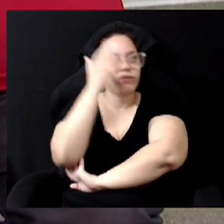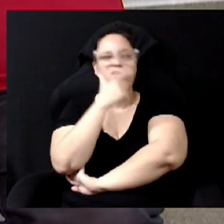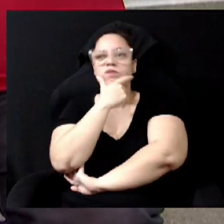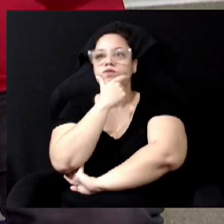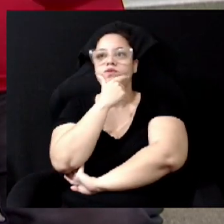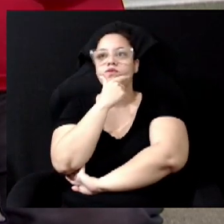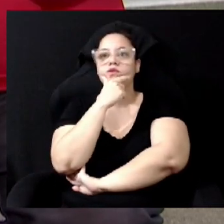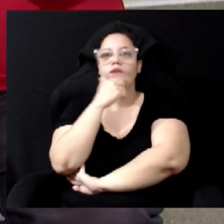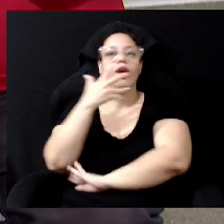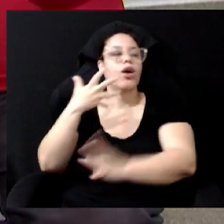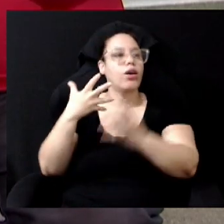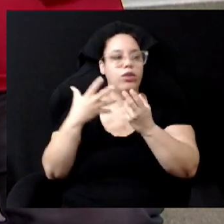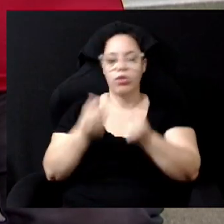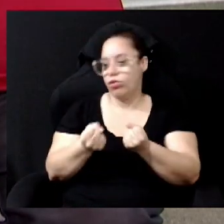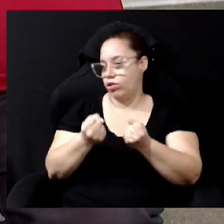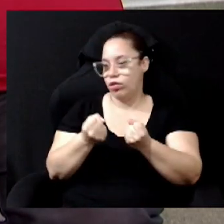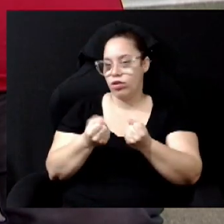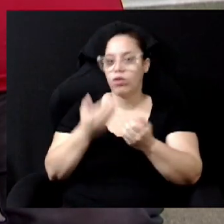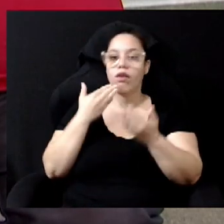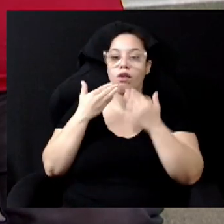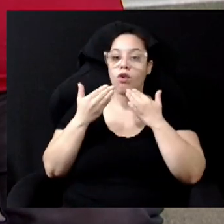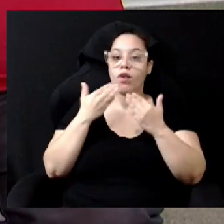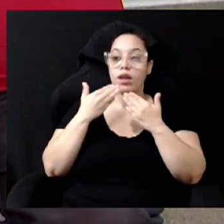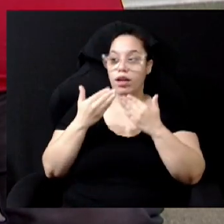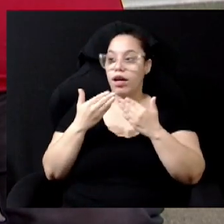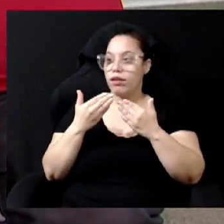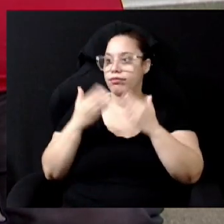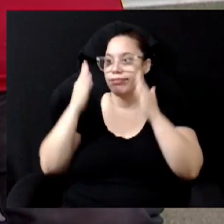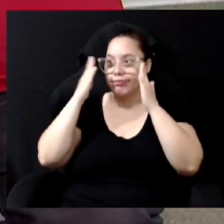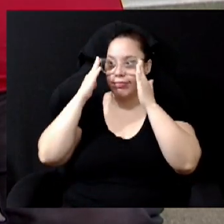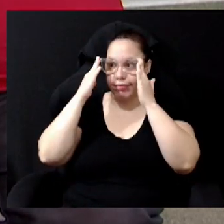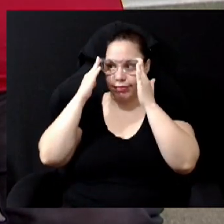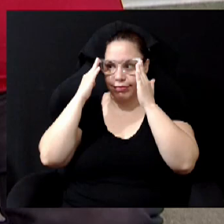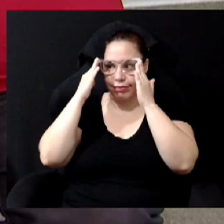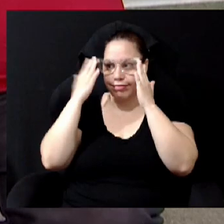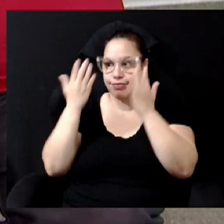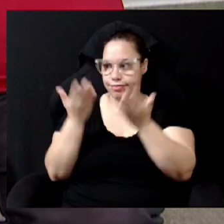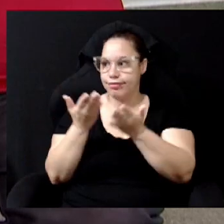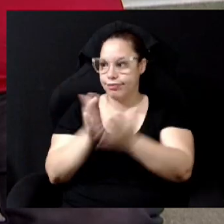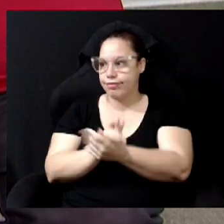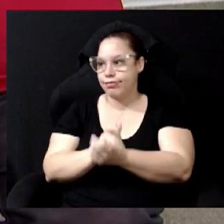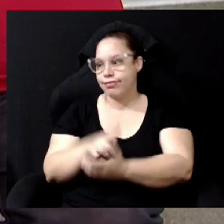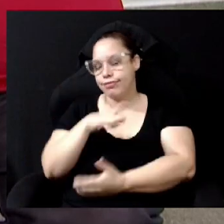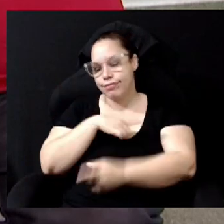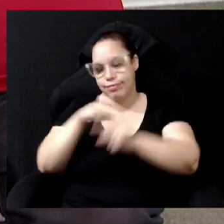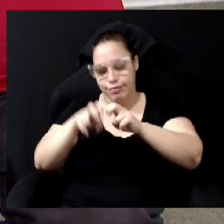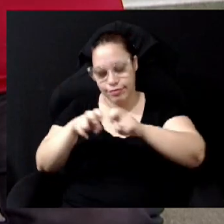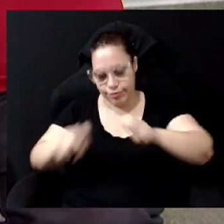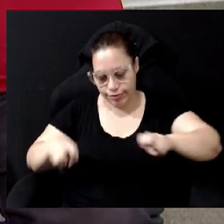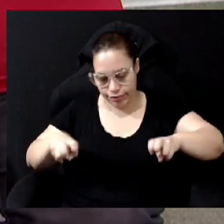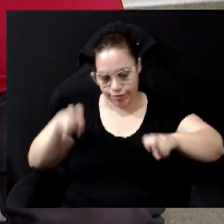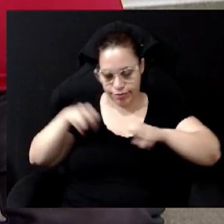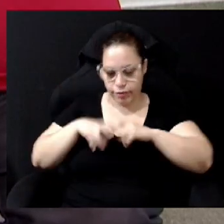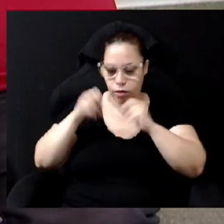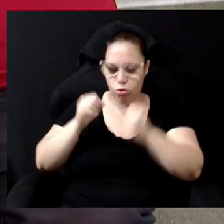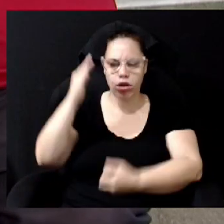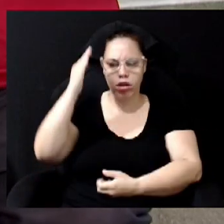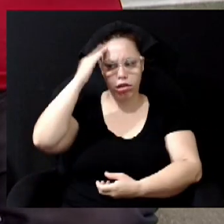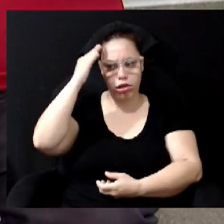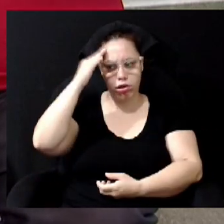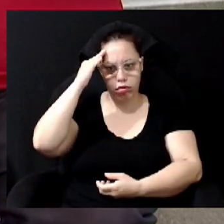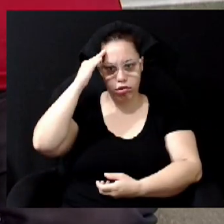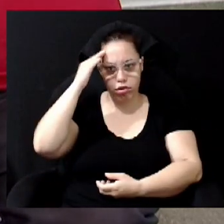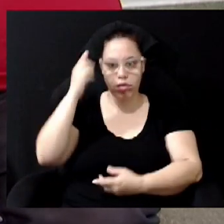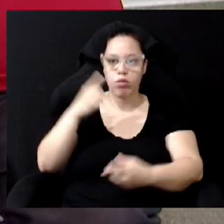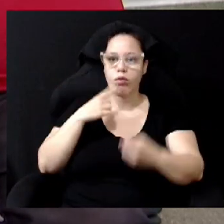aceito a violência, eu quero conversar sobre ela. Então, o fundamental é a gente ter esses espaços para que o aluno possa entender que ele tem um espaço de diálogo, que ele pode